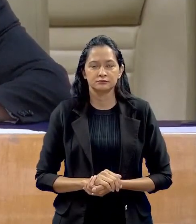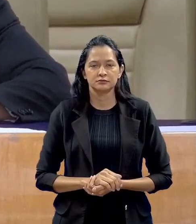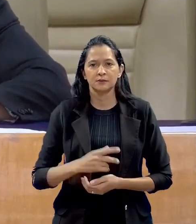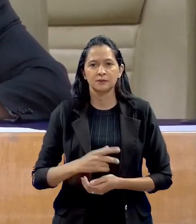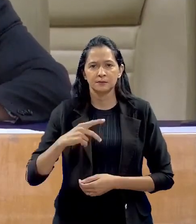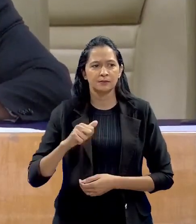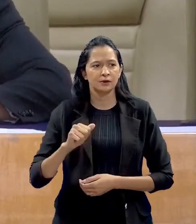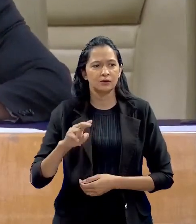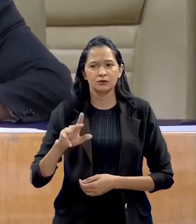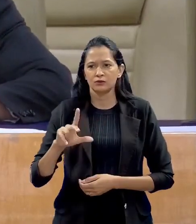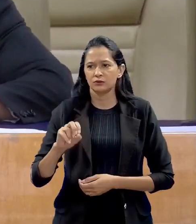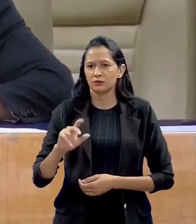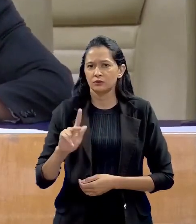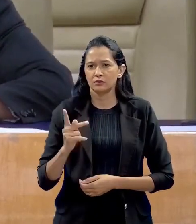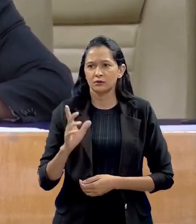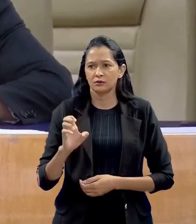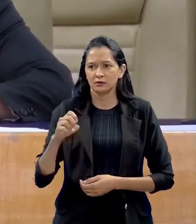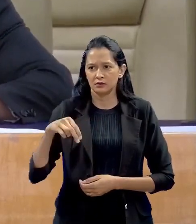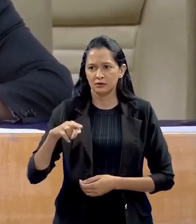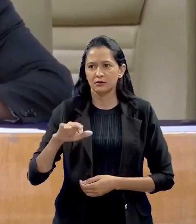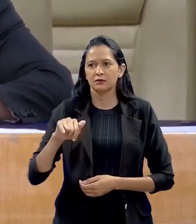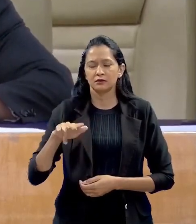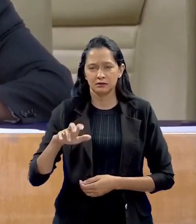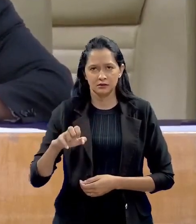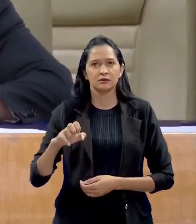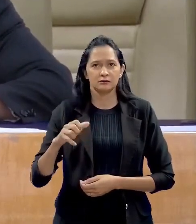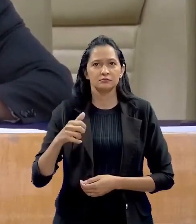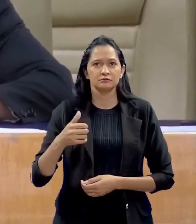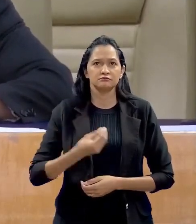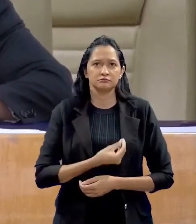encontra? Está lá. Ilustre vereador Paulo Henrique.